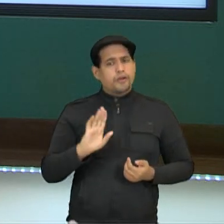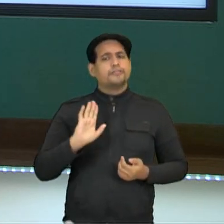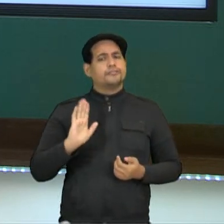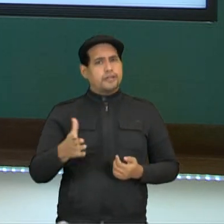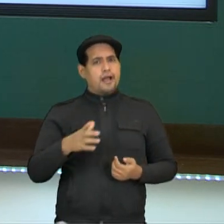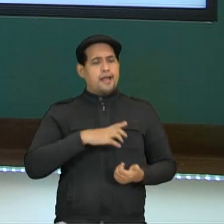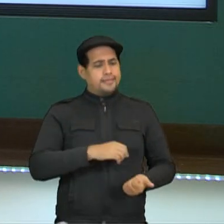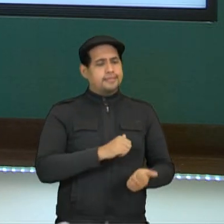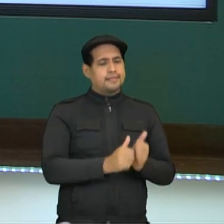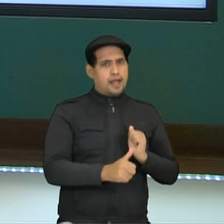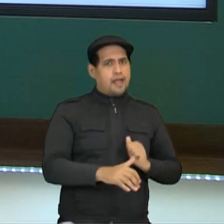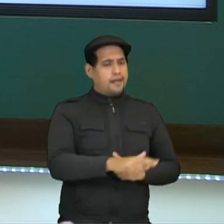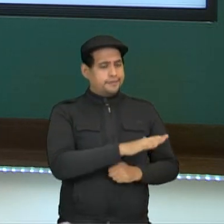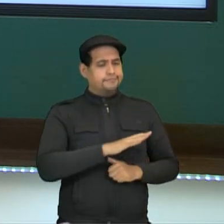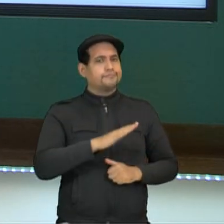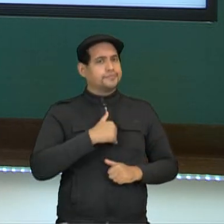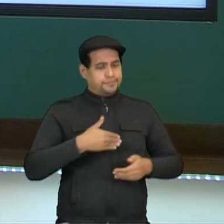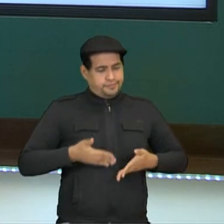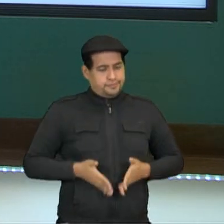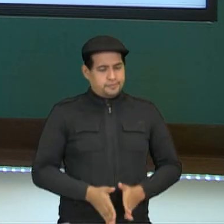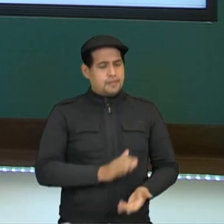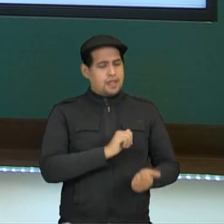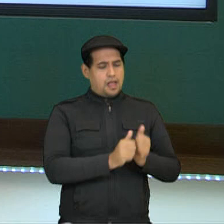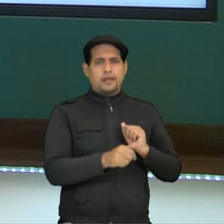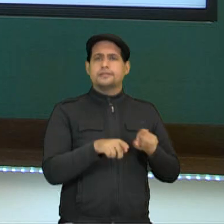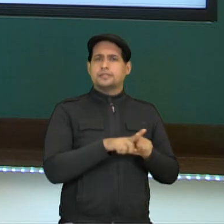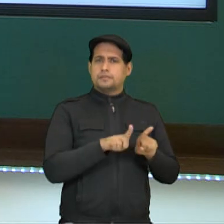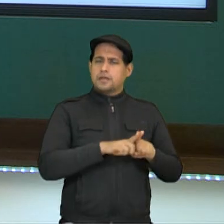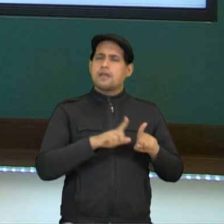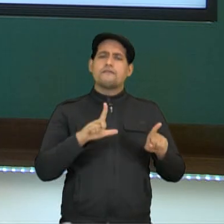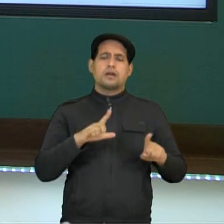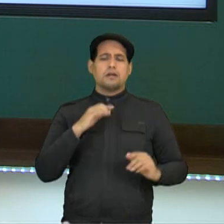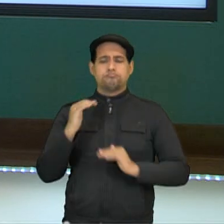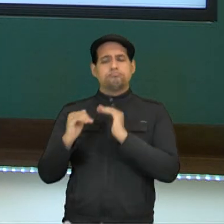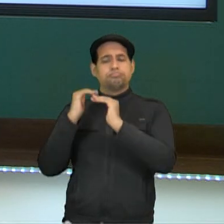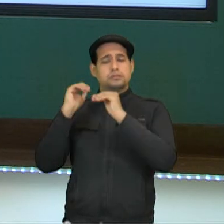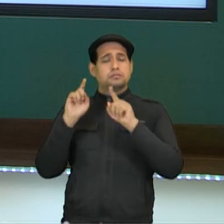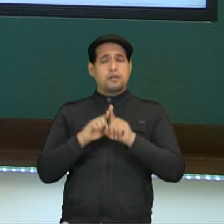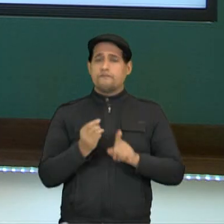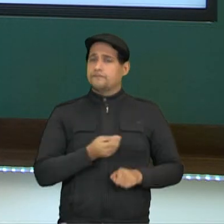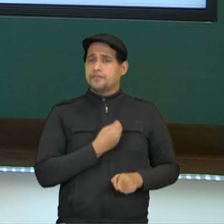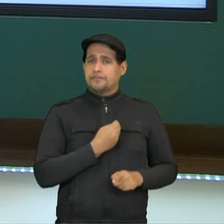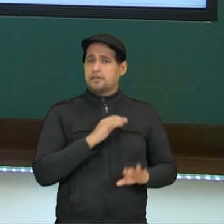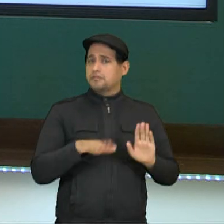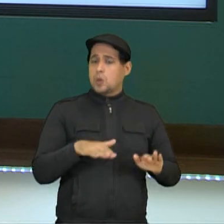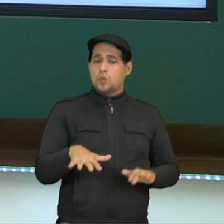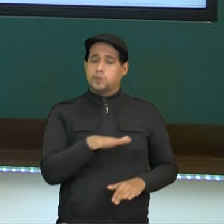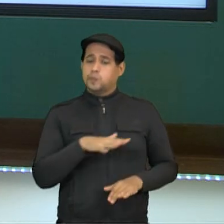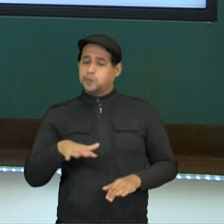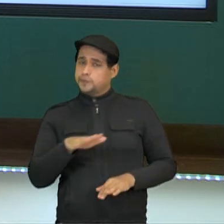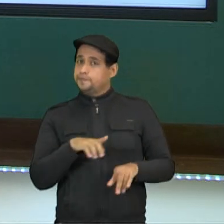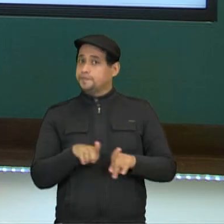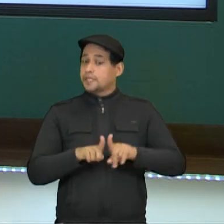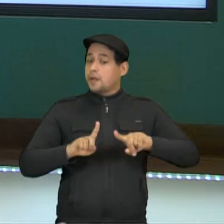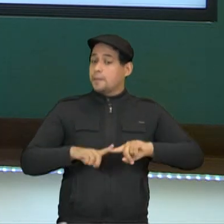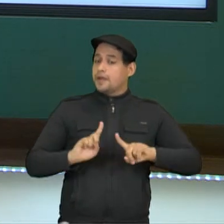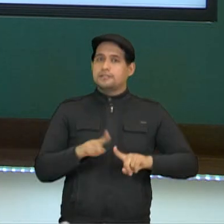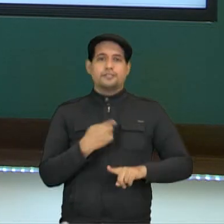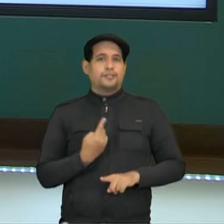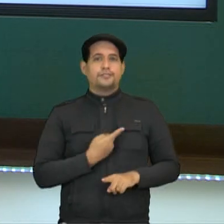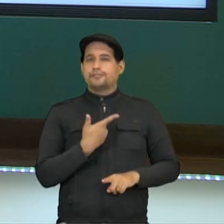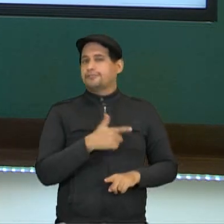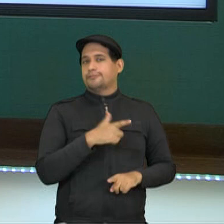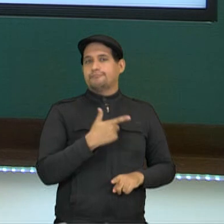ao meio, a gente nasce com essa adaptação e vamos estar mais favoráveis a sobreviver num determinado ambiente, mas a gente não tem